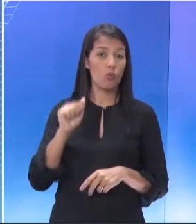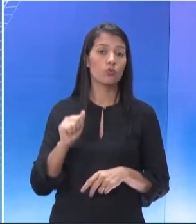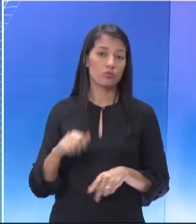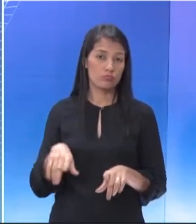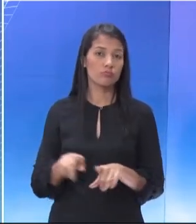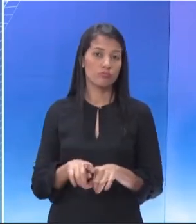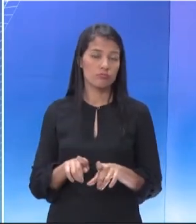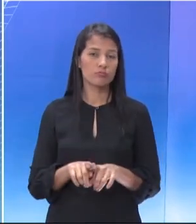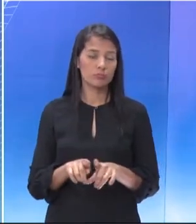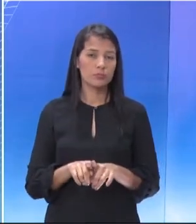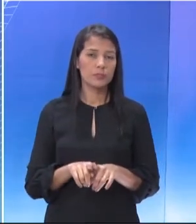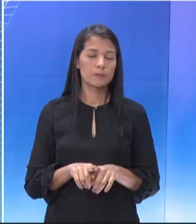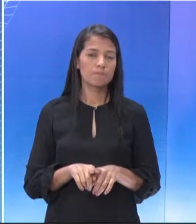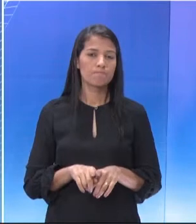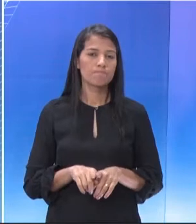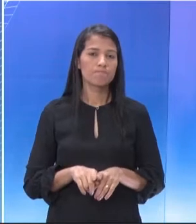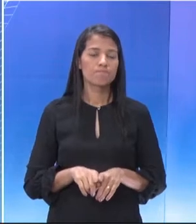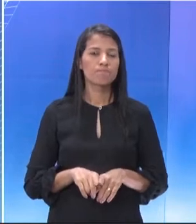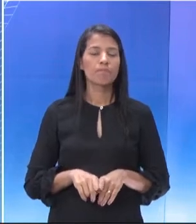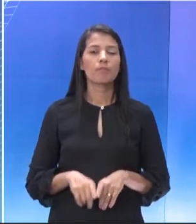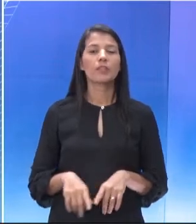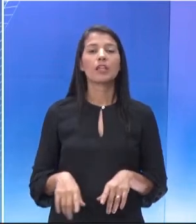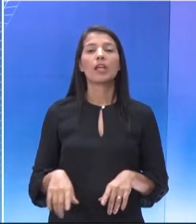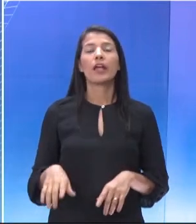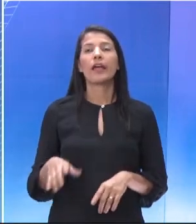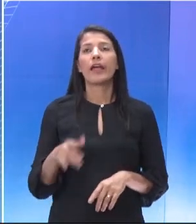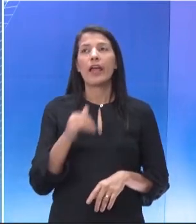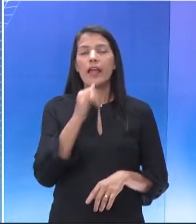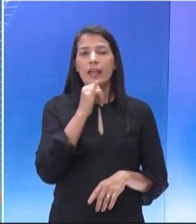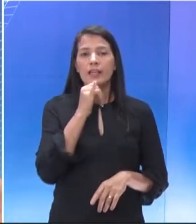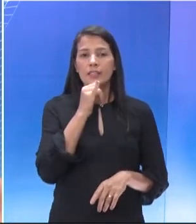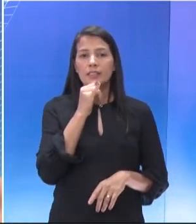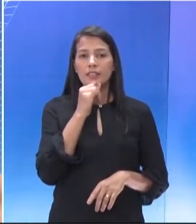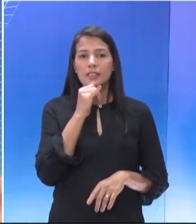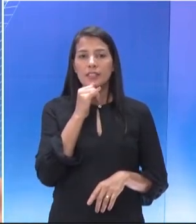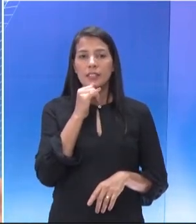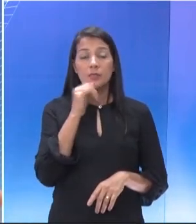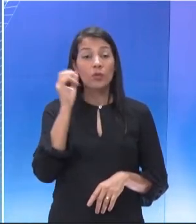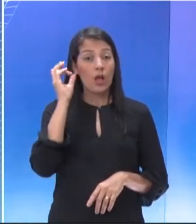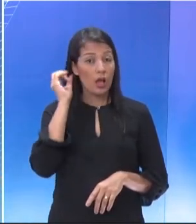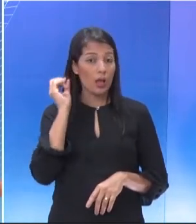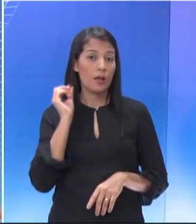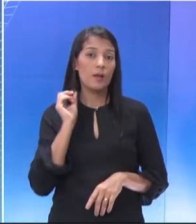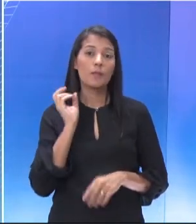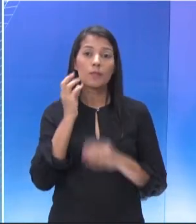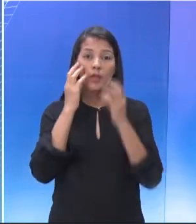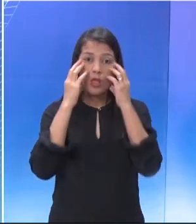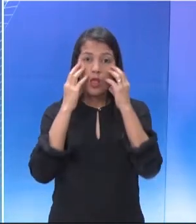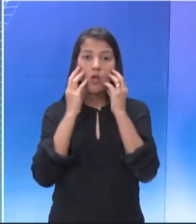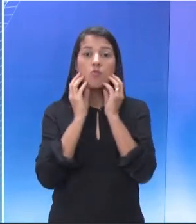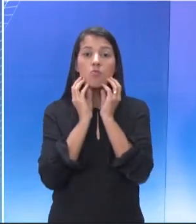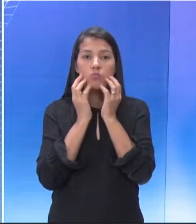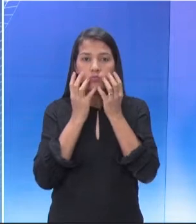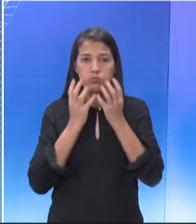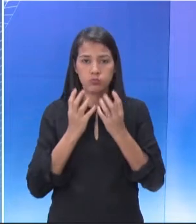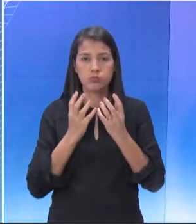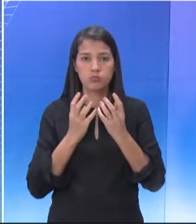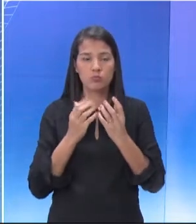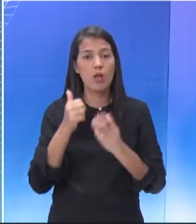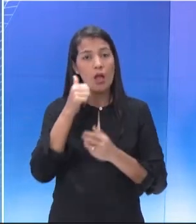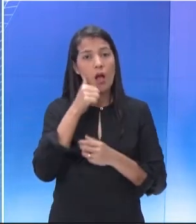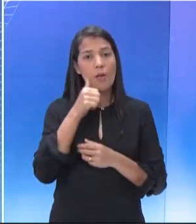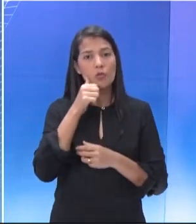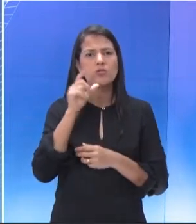outras características, aí, aparecimento de barba, dentre outras, que não acontece no caso da mulher porque a quantidade é bem menor.